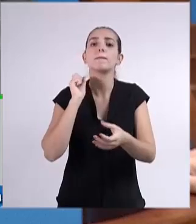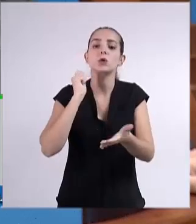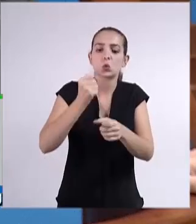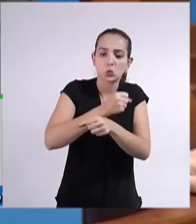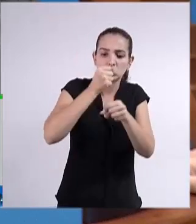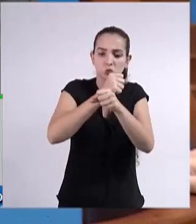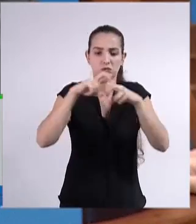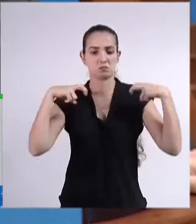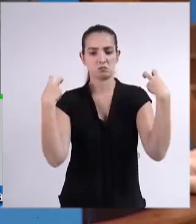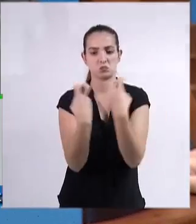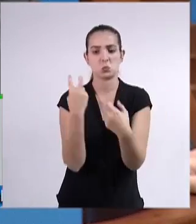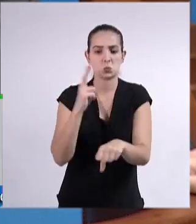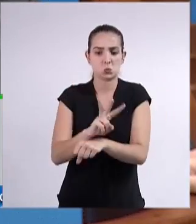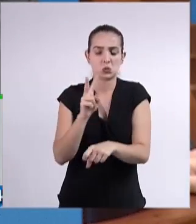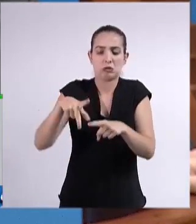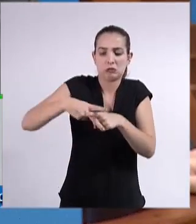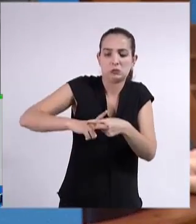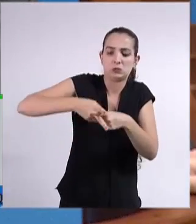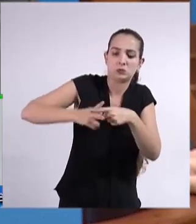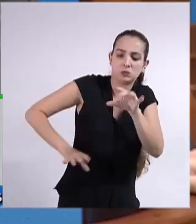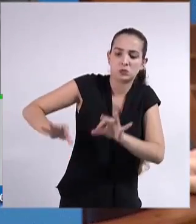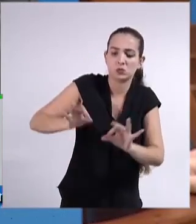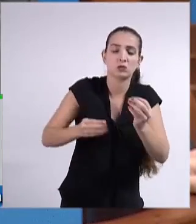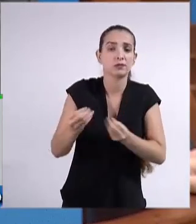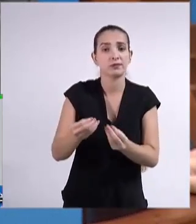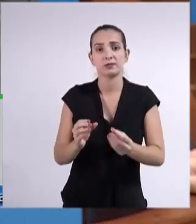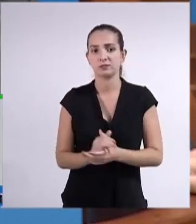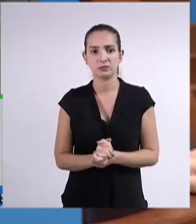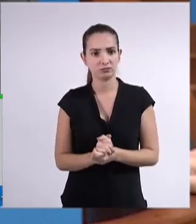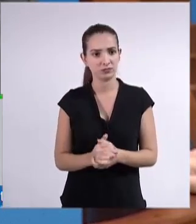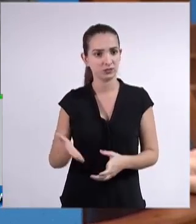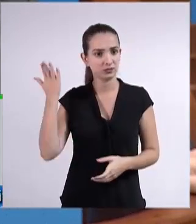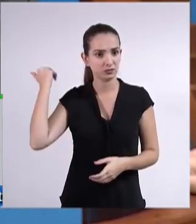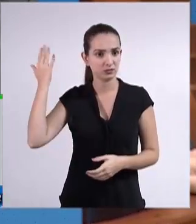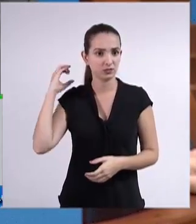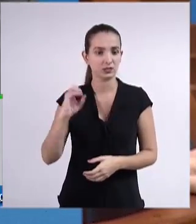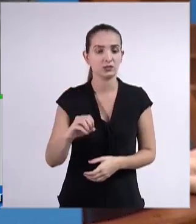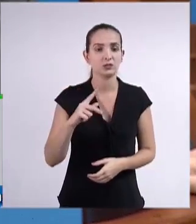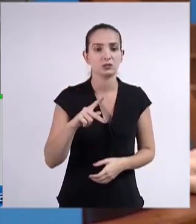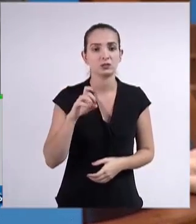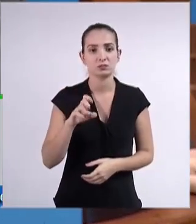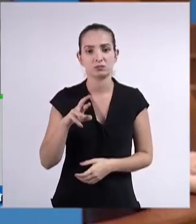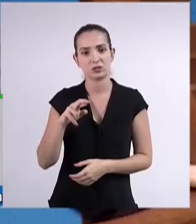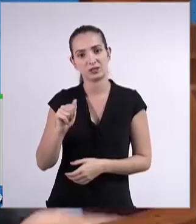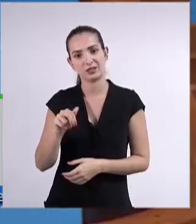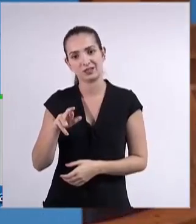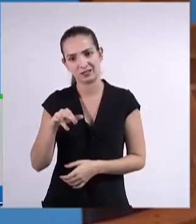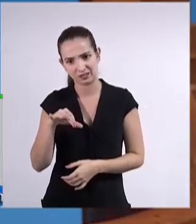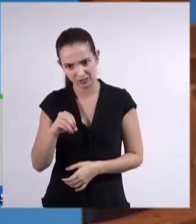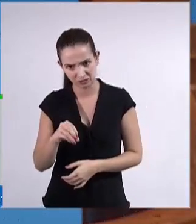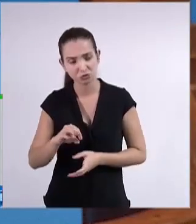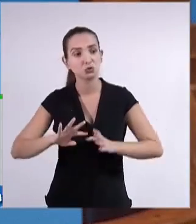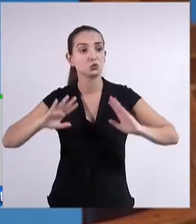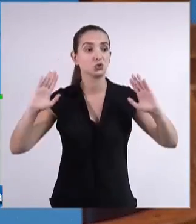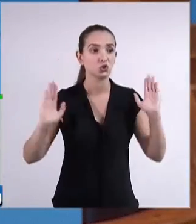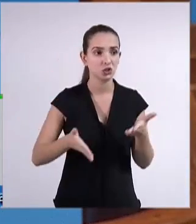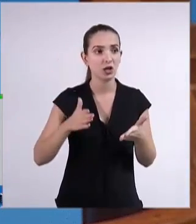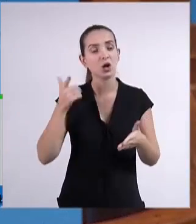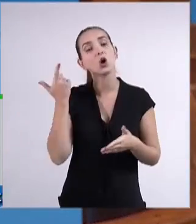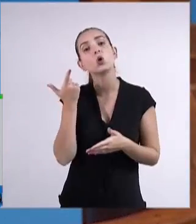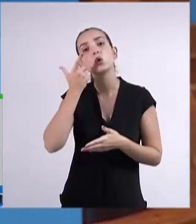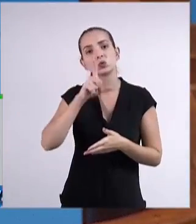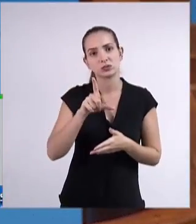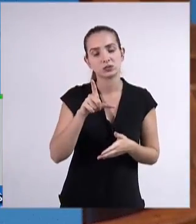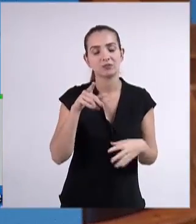terceiro colocado no Campeonato Brasileiro da Série A. Hoje, os clubes do Mato Grosso do Sul participam da Série